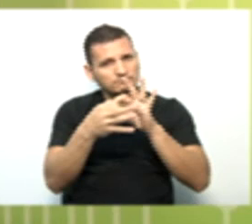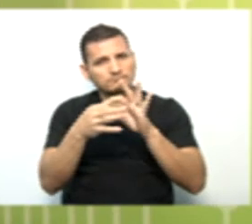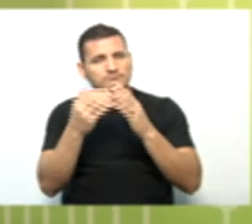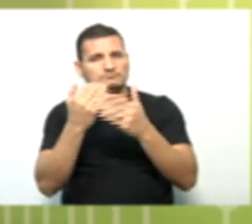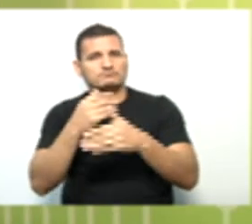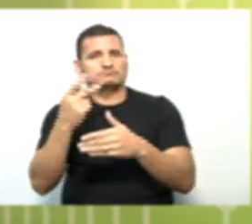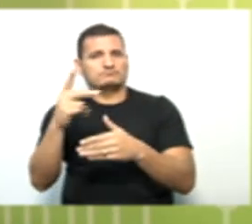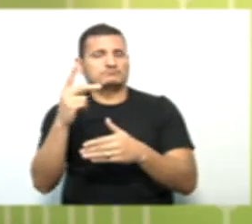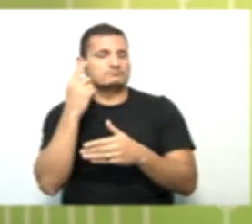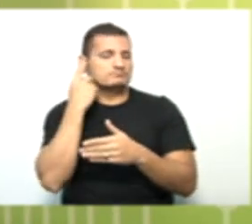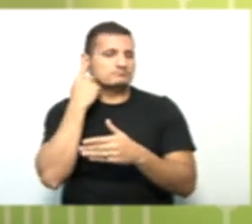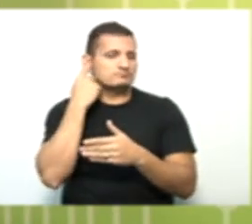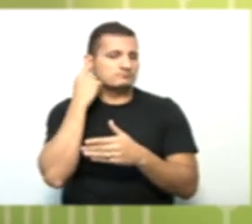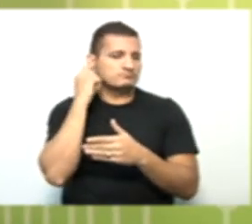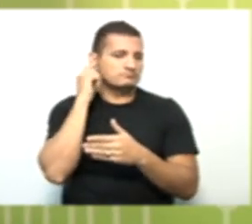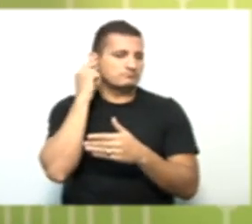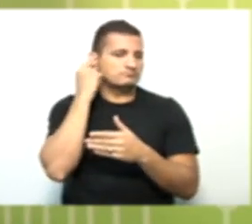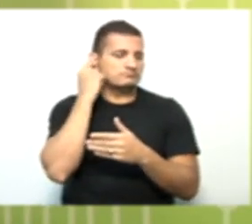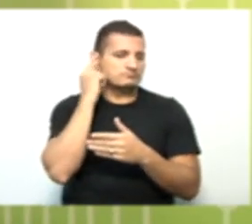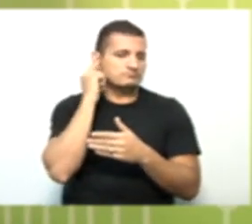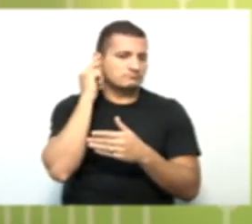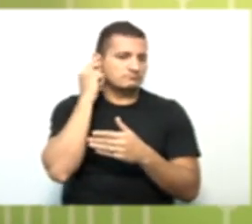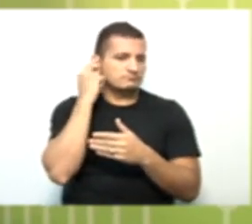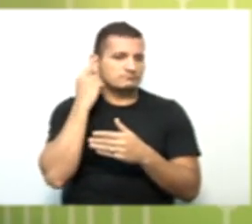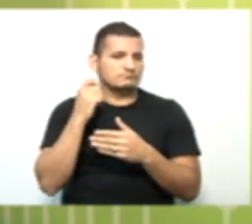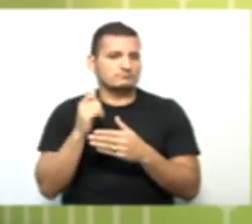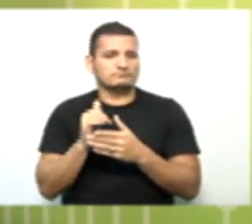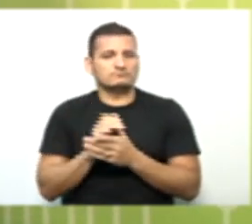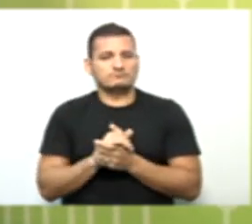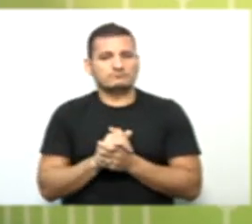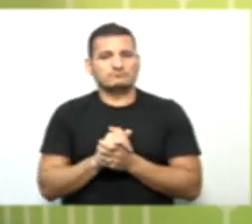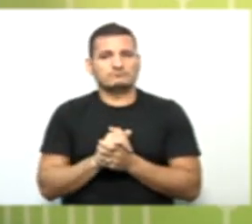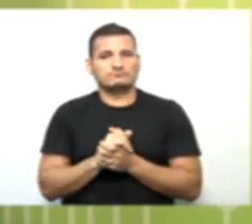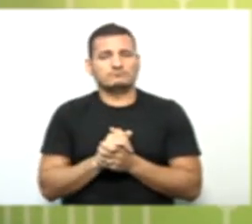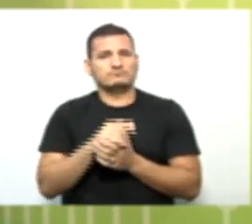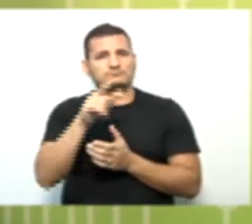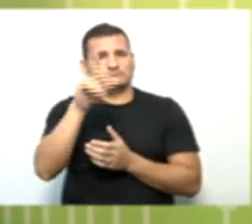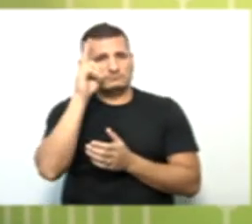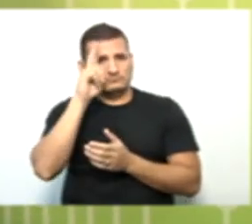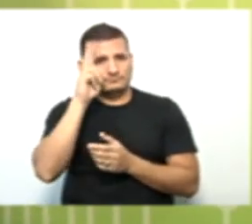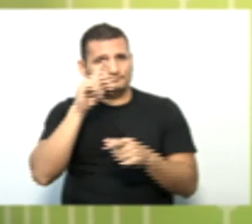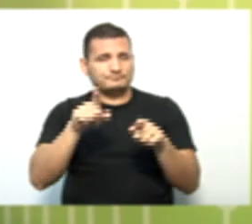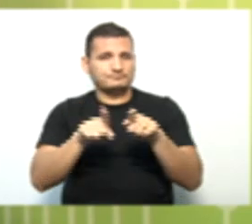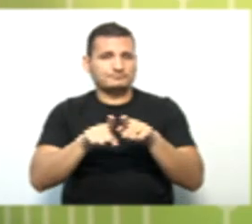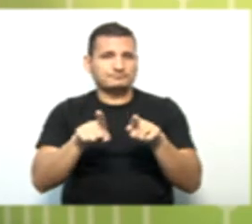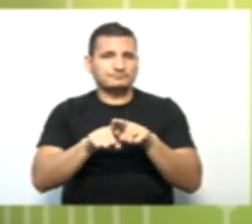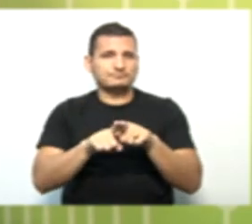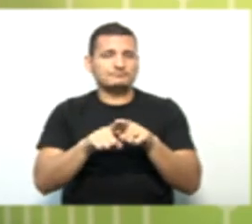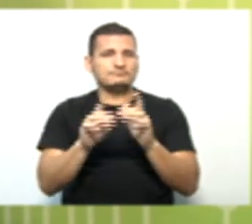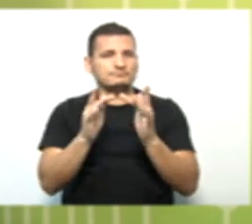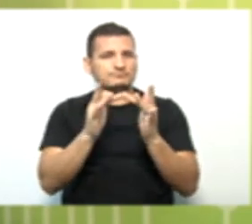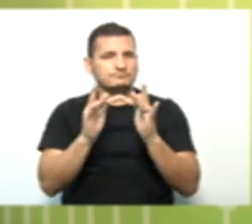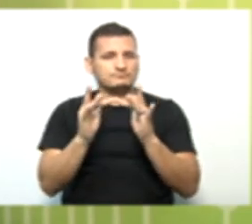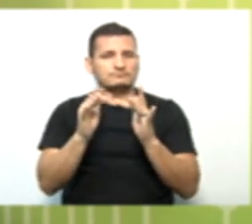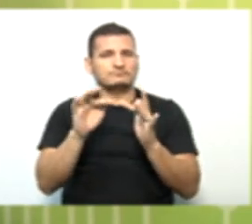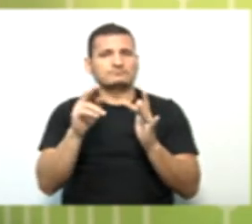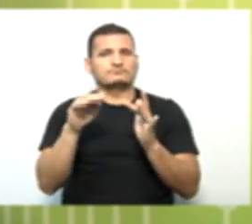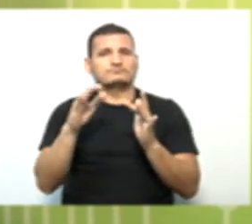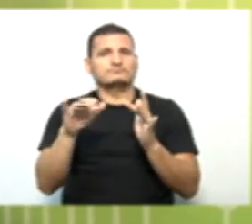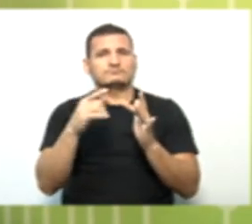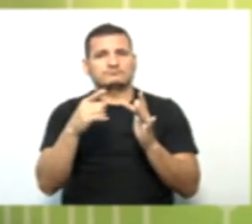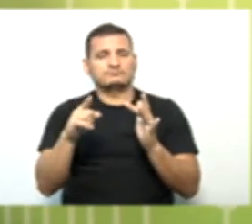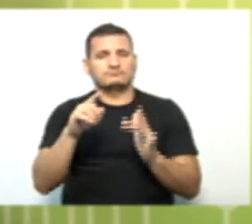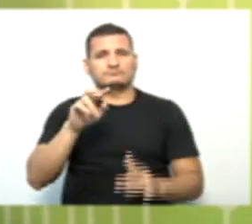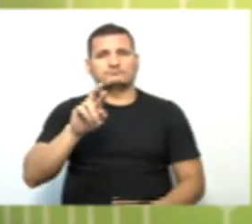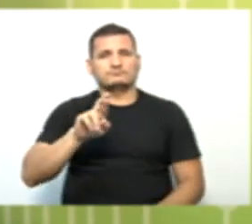minutos. Então, nós temos também que lembrar com respeito a funções que nós temos as funções recursivas.